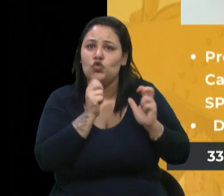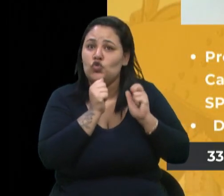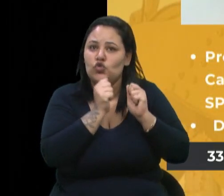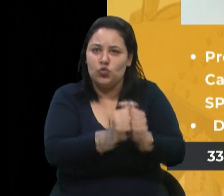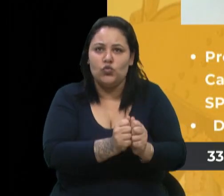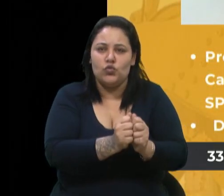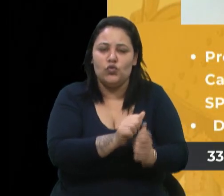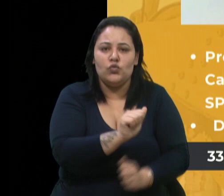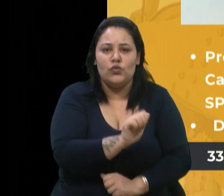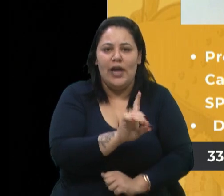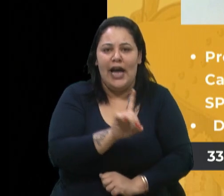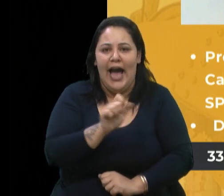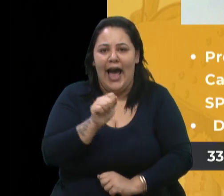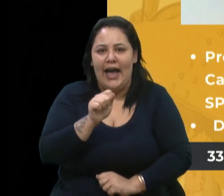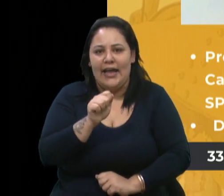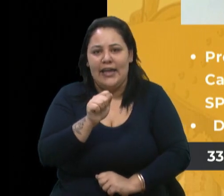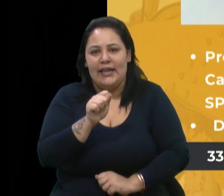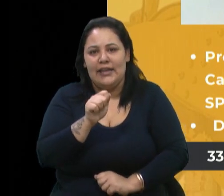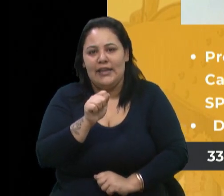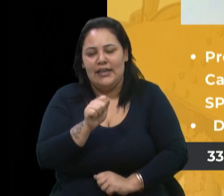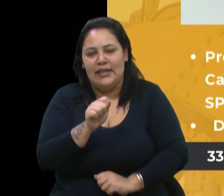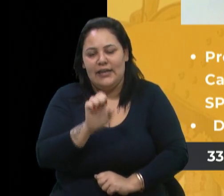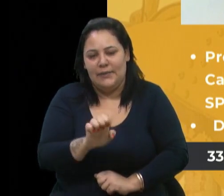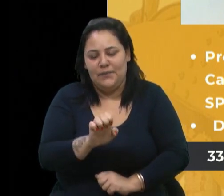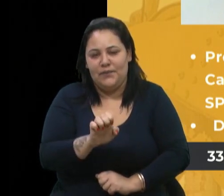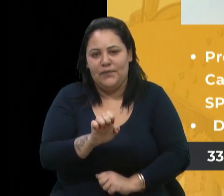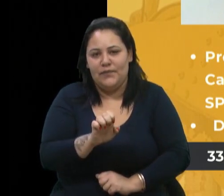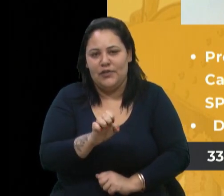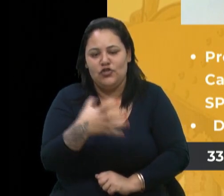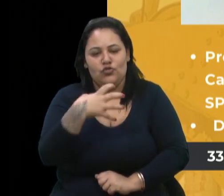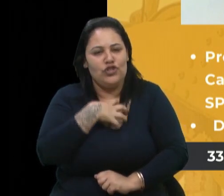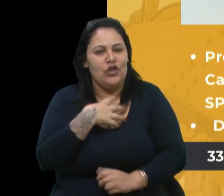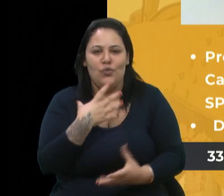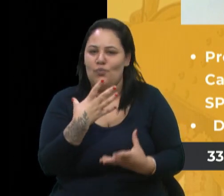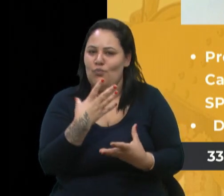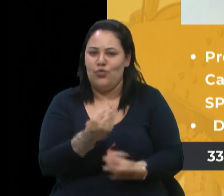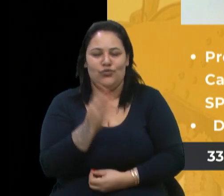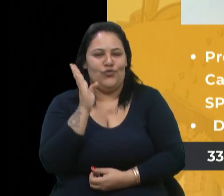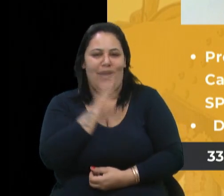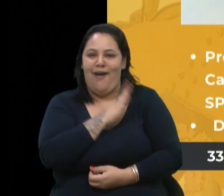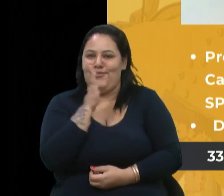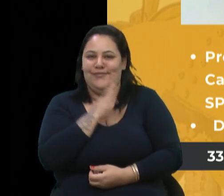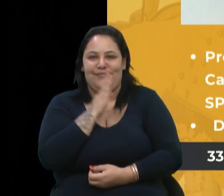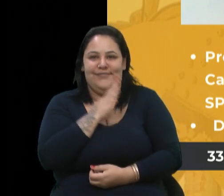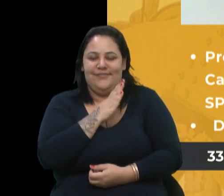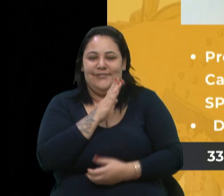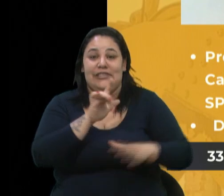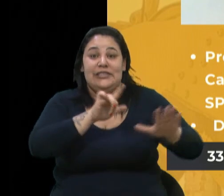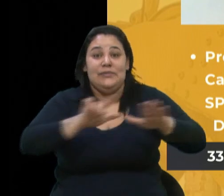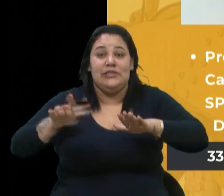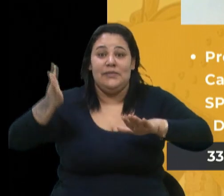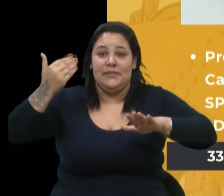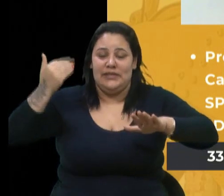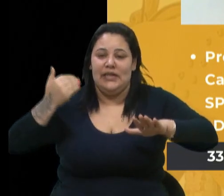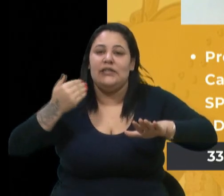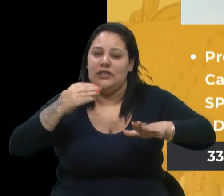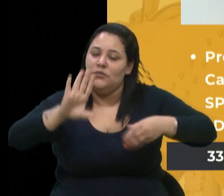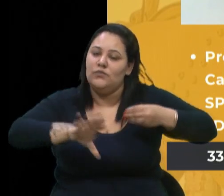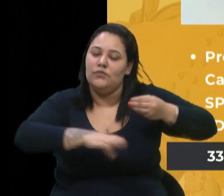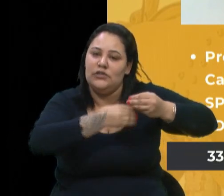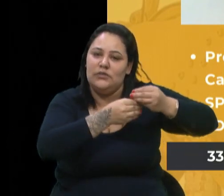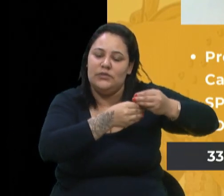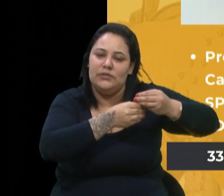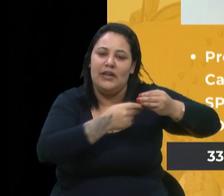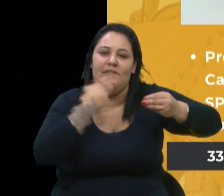da ADESAMPA, e tudo de uma forma muito rápida e muito ágil. Semana passada eu dei um toque aqui no discurso do vereador Scalco com